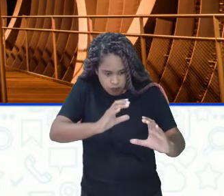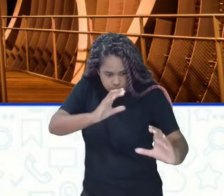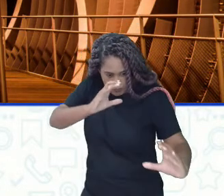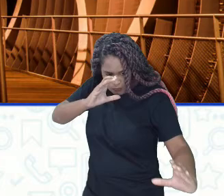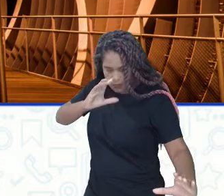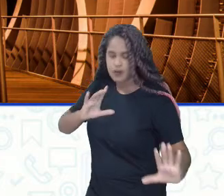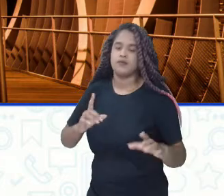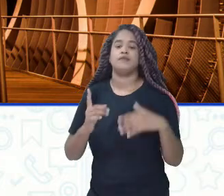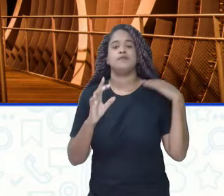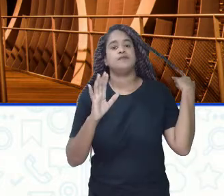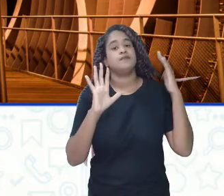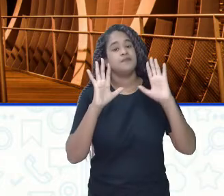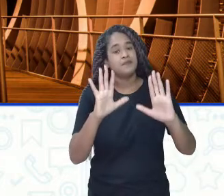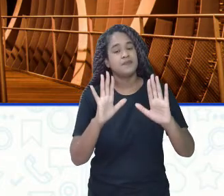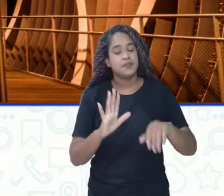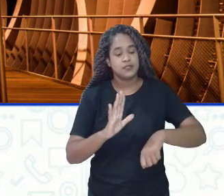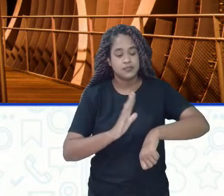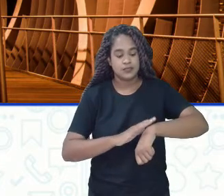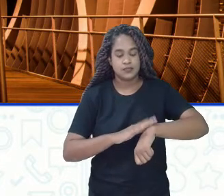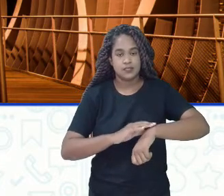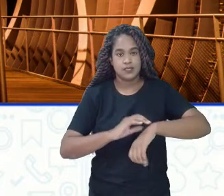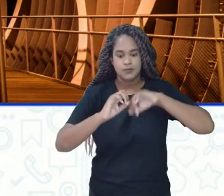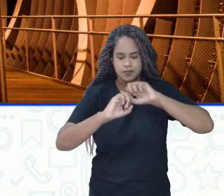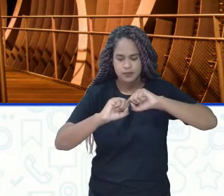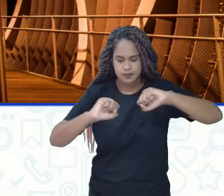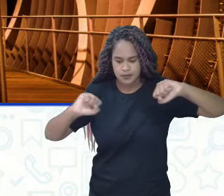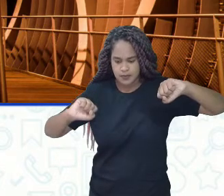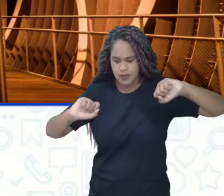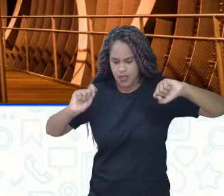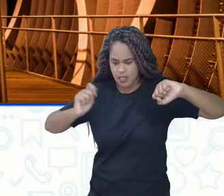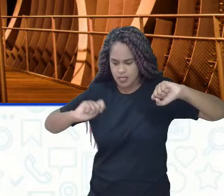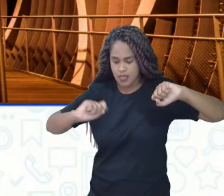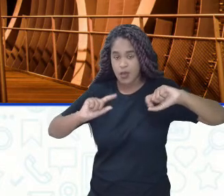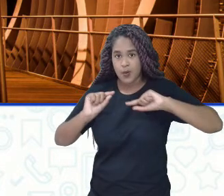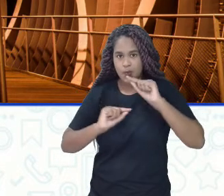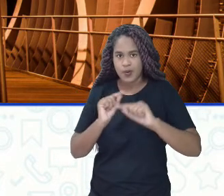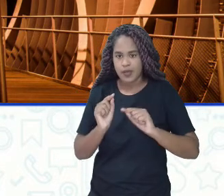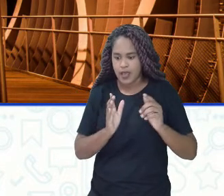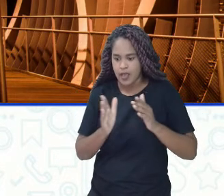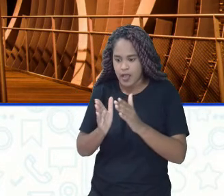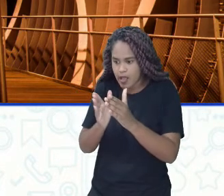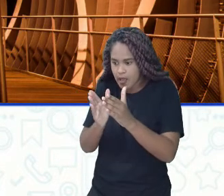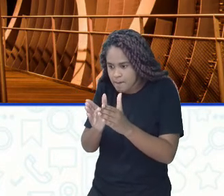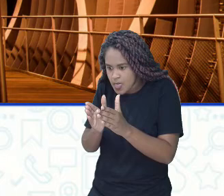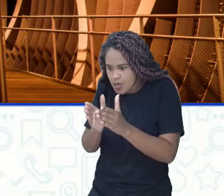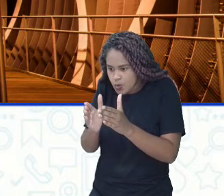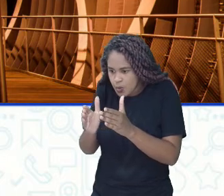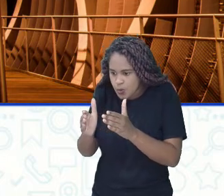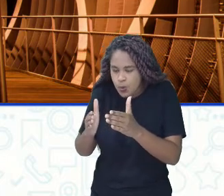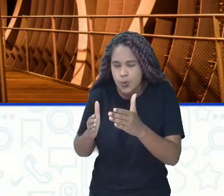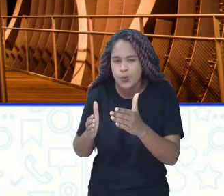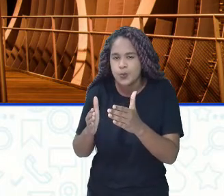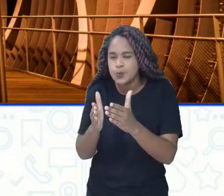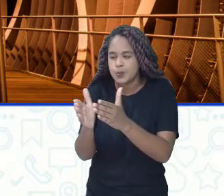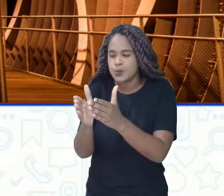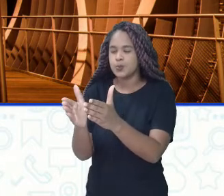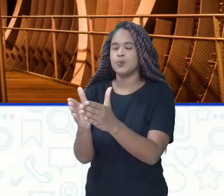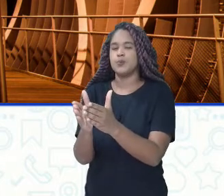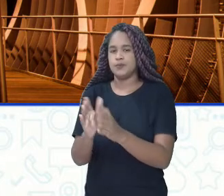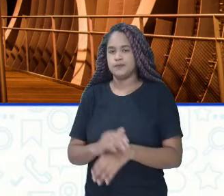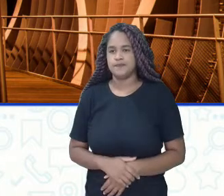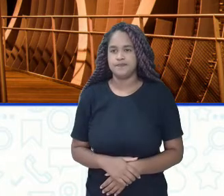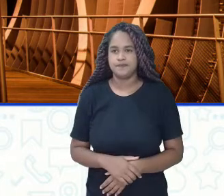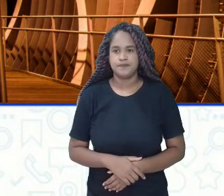que o espaço-tempo pode ser dobrado, Einstein pensou na possibilidade de cortar caminho, usando-se o que se popularizou chamar